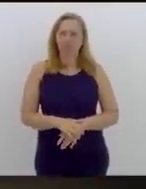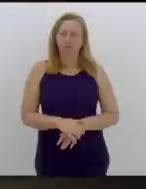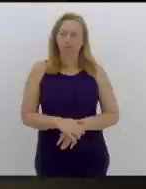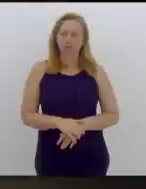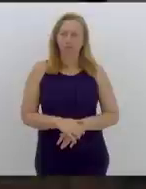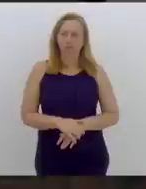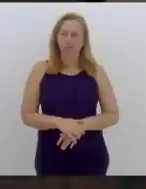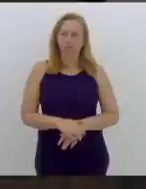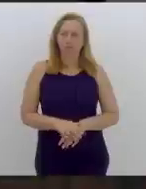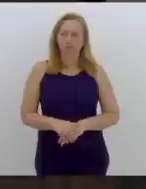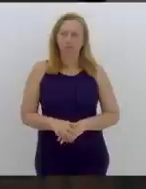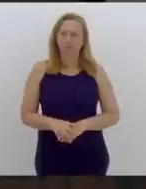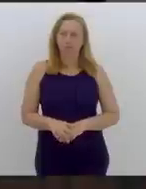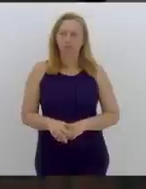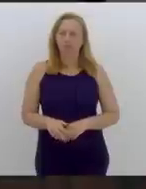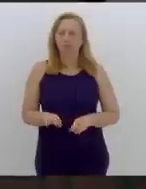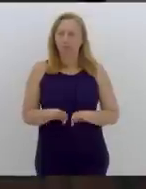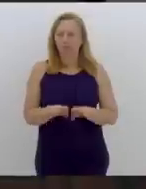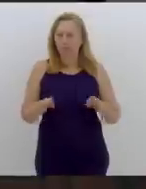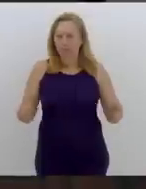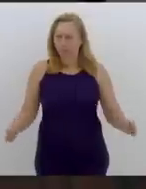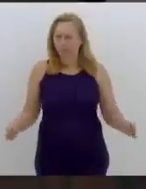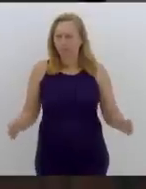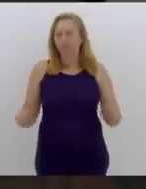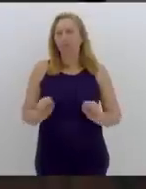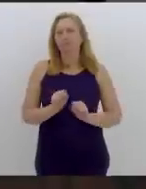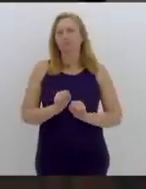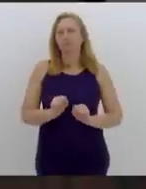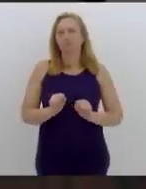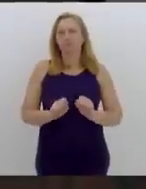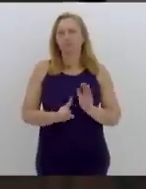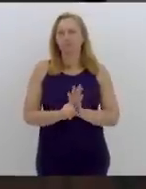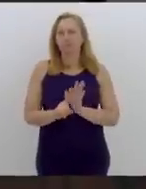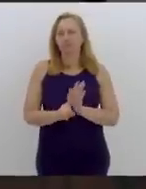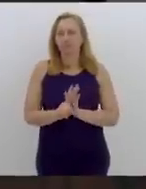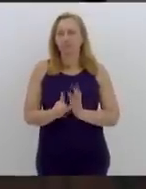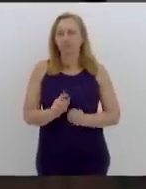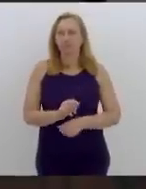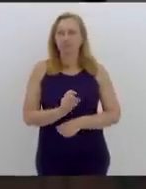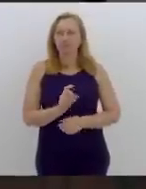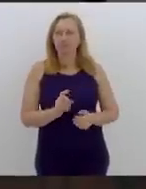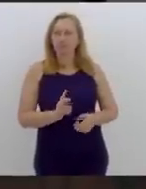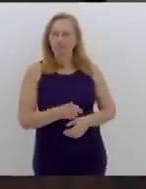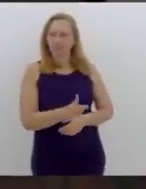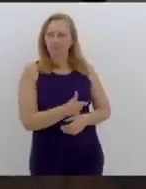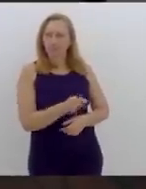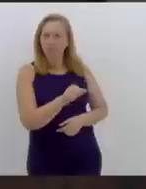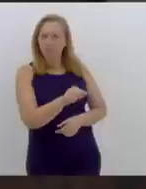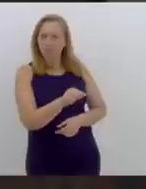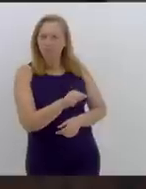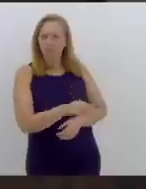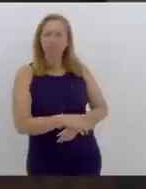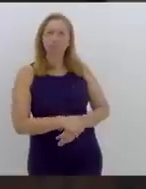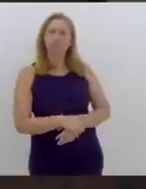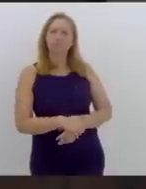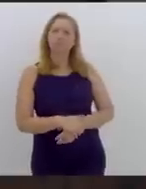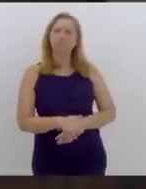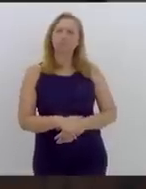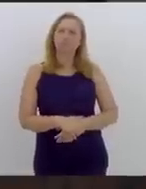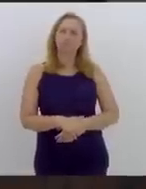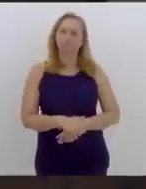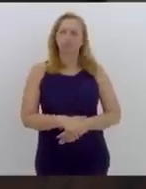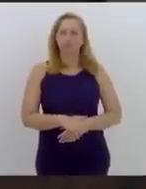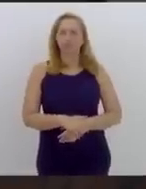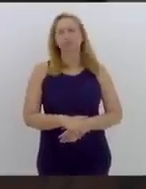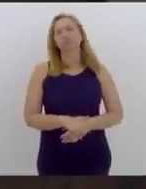então vou fazer o seguinte vou passar aqui a mesa para que a mesa só quer permanecer isso o senhor que sabe se quiser permanecer que aqui a mesa